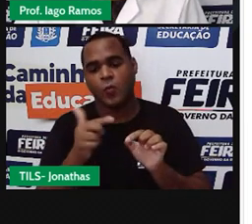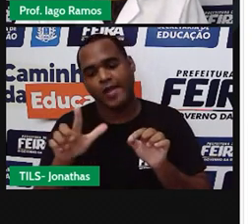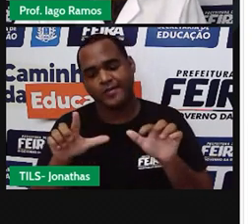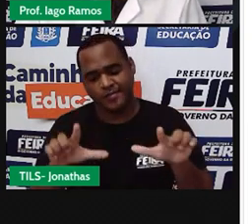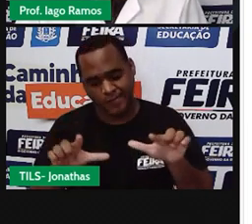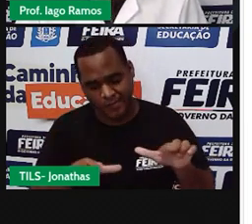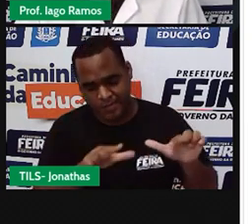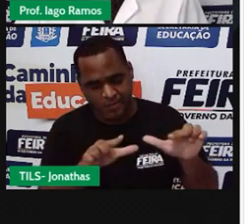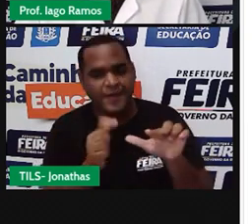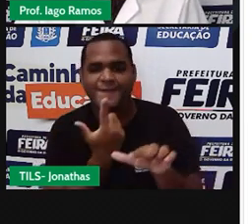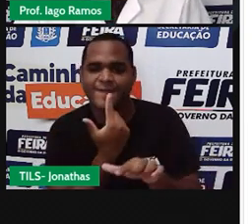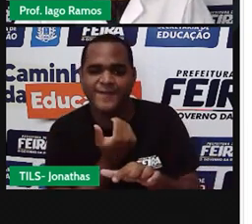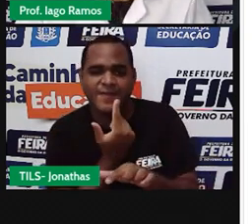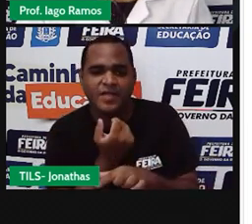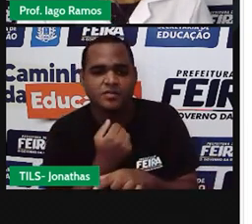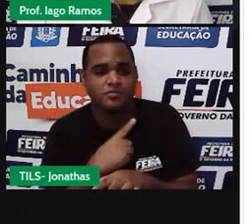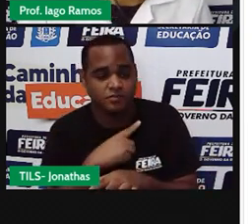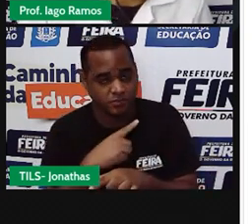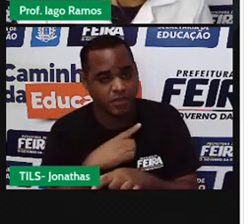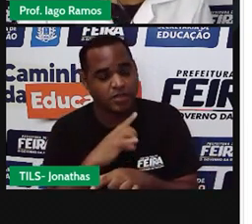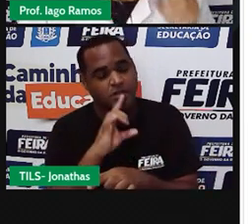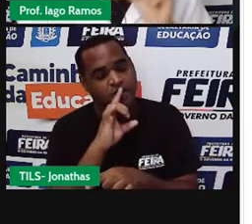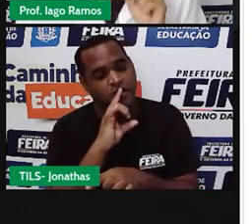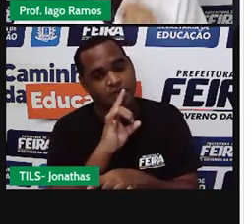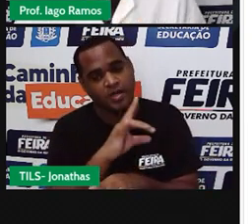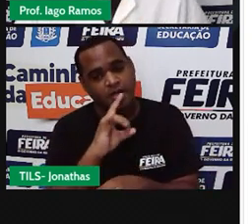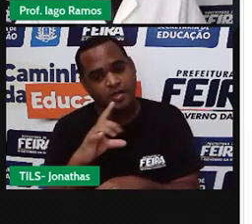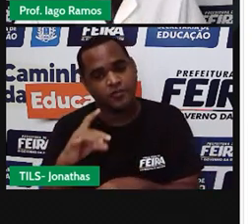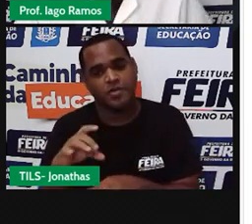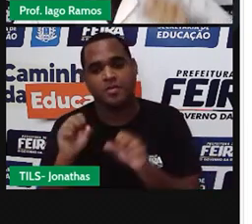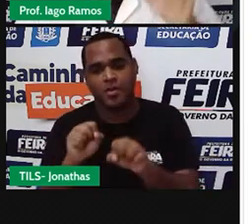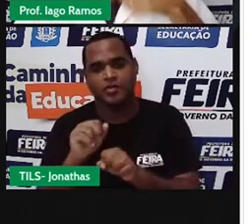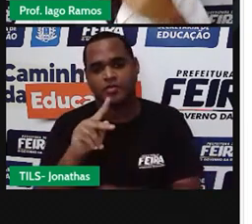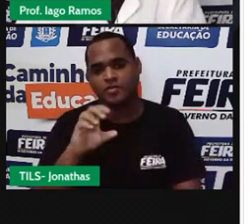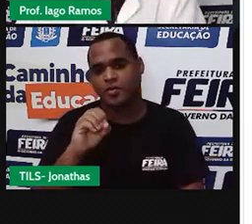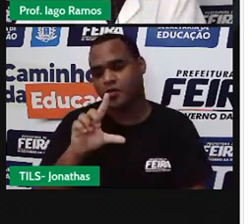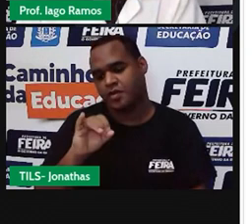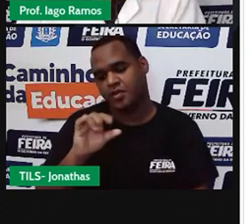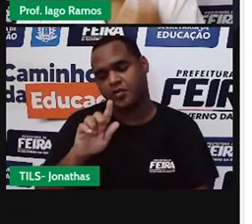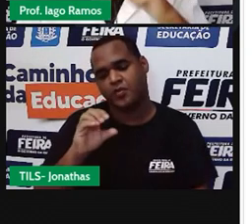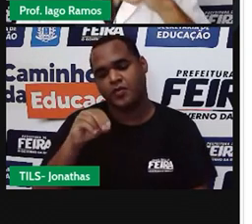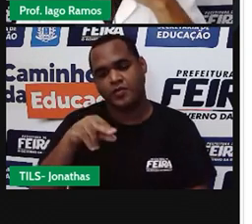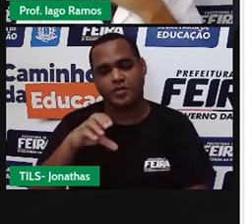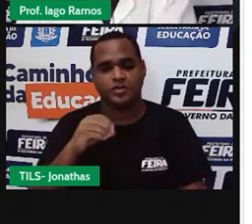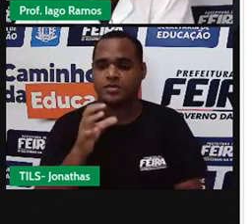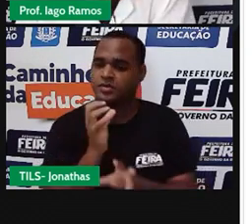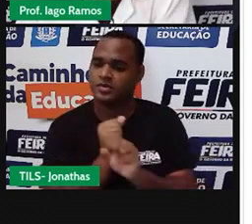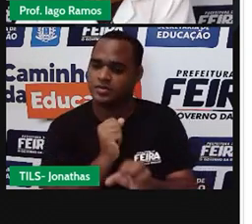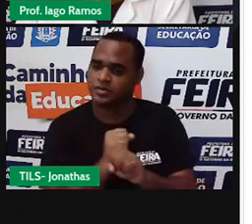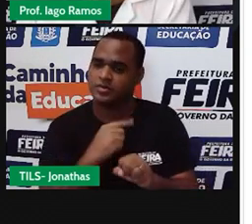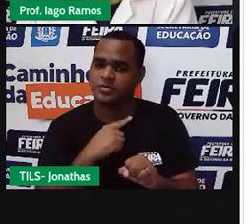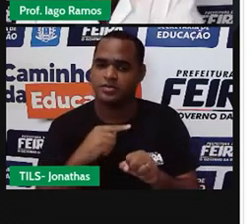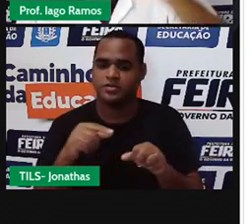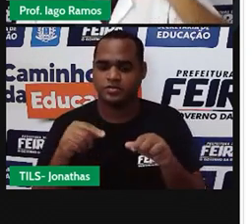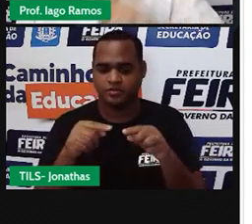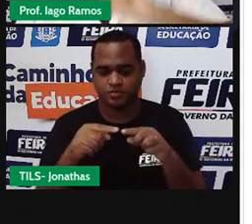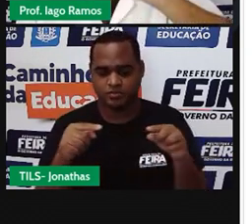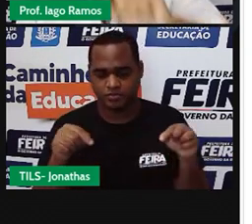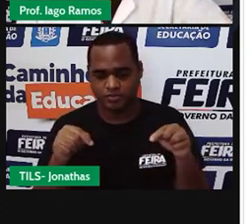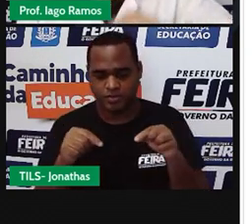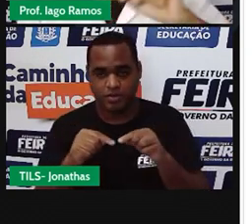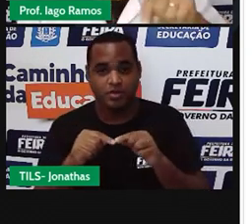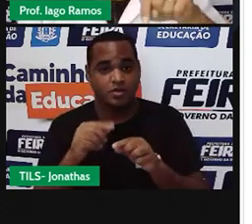vermelhos daquele cabem dentro de si e agora essa quantidade vai dar a medida de superfície